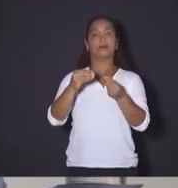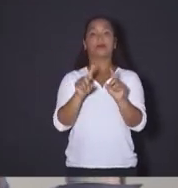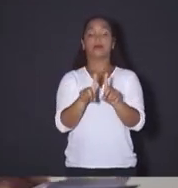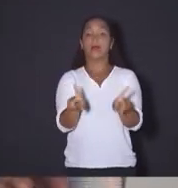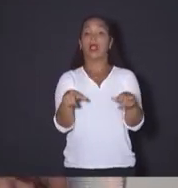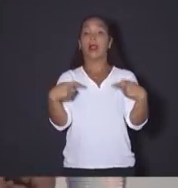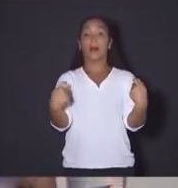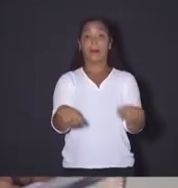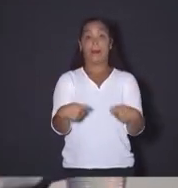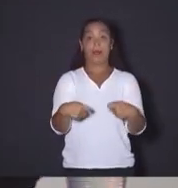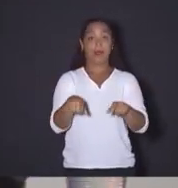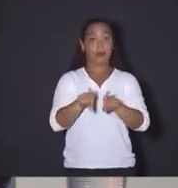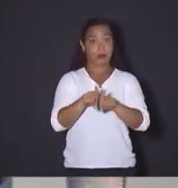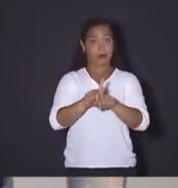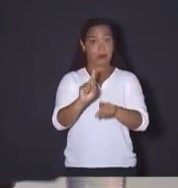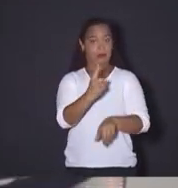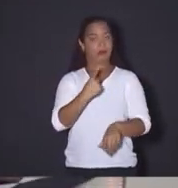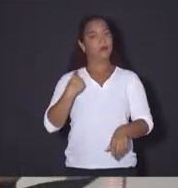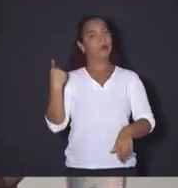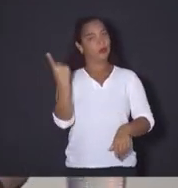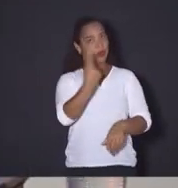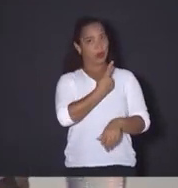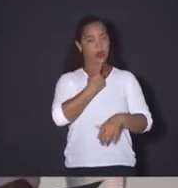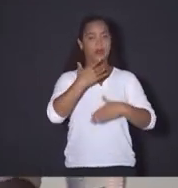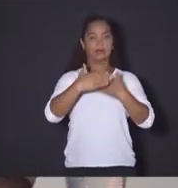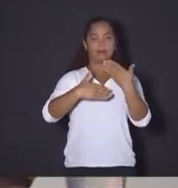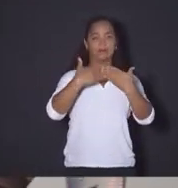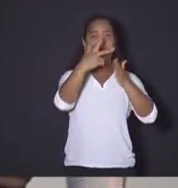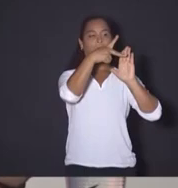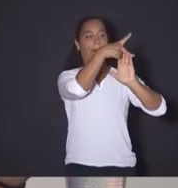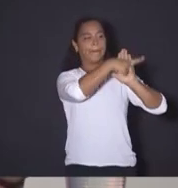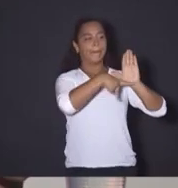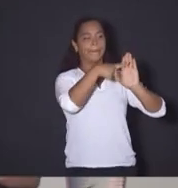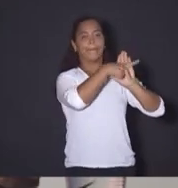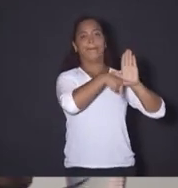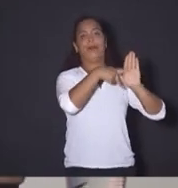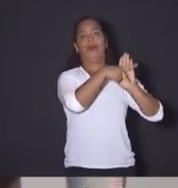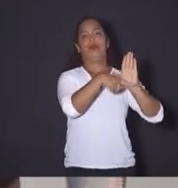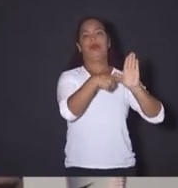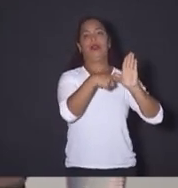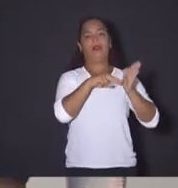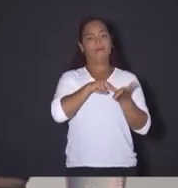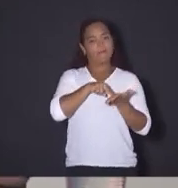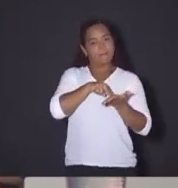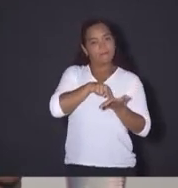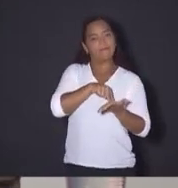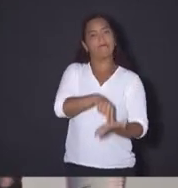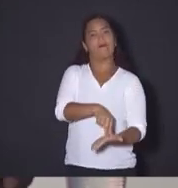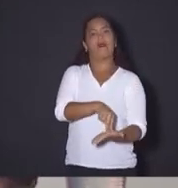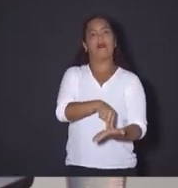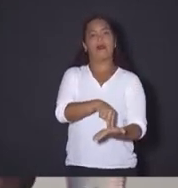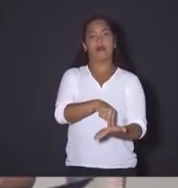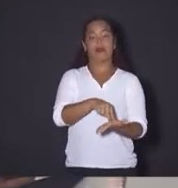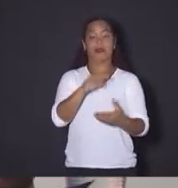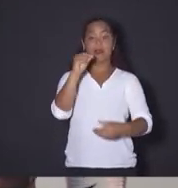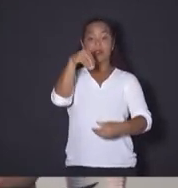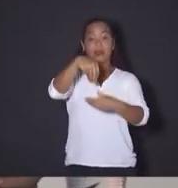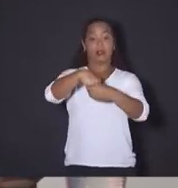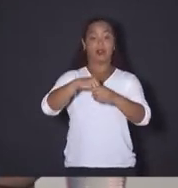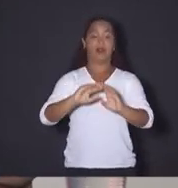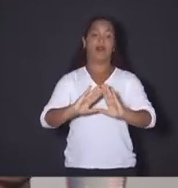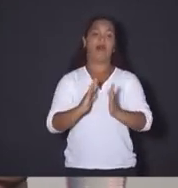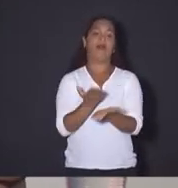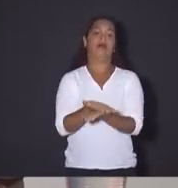necessário também que nós desenvolvamos um projeto sólido no âmbito das nossas instituições é